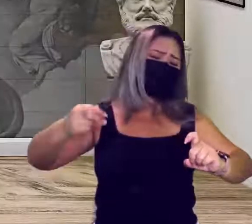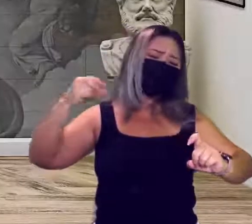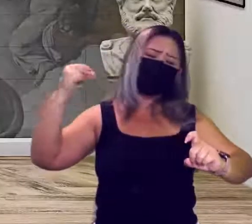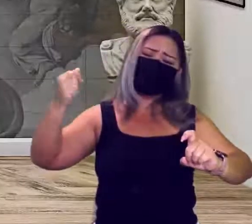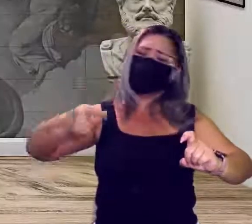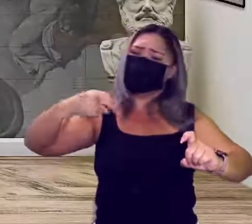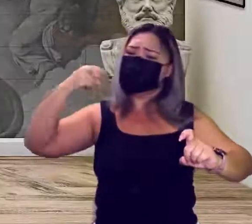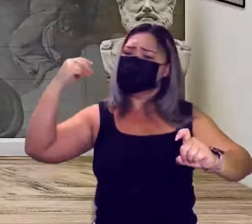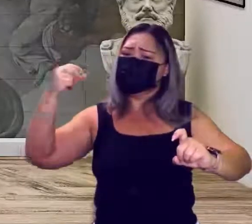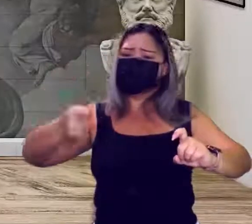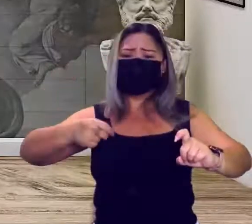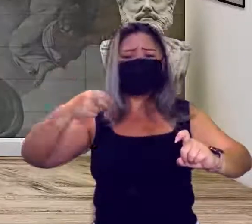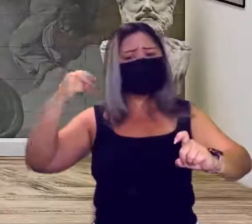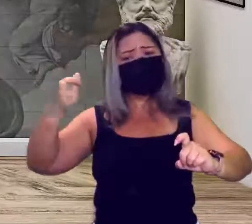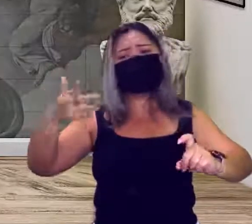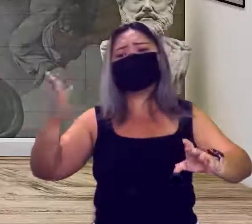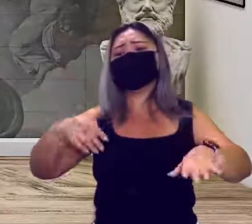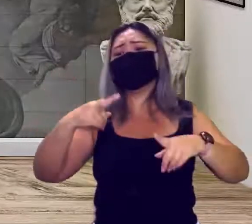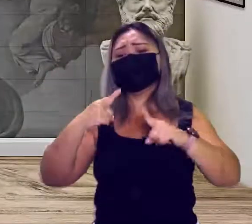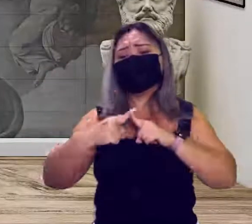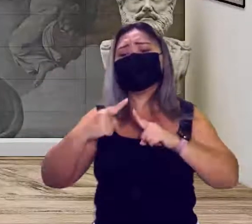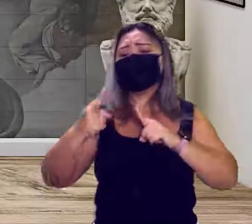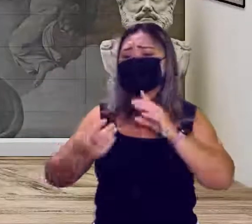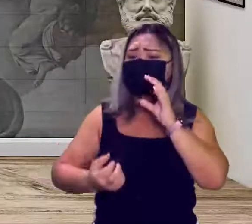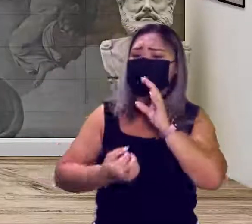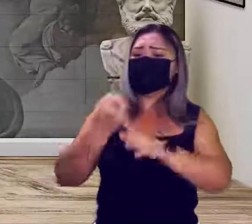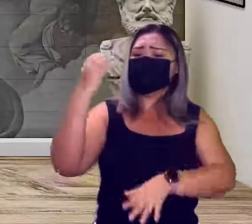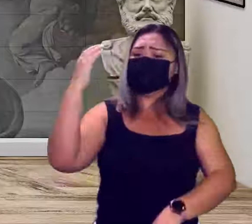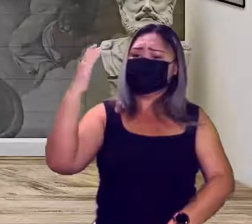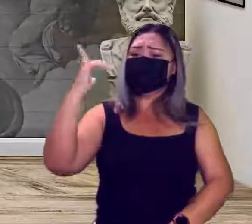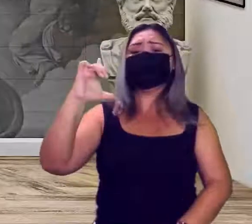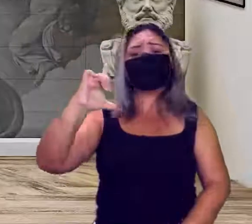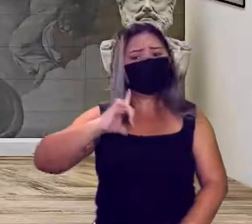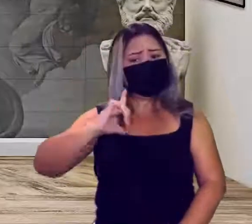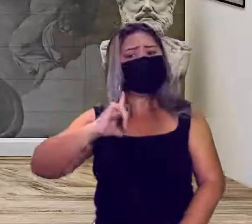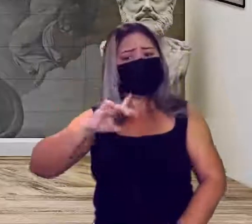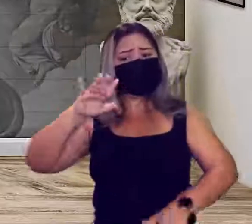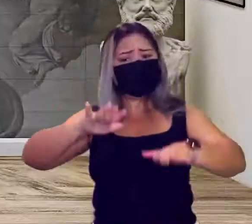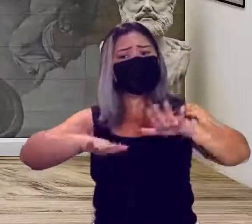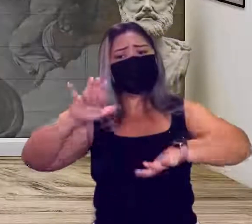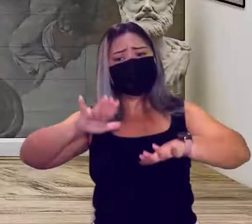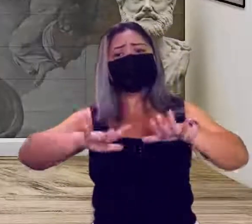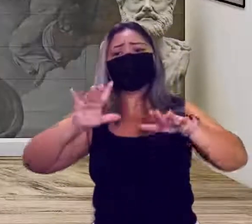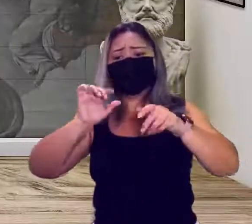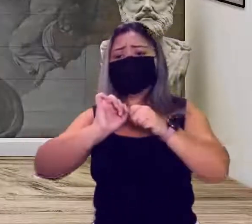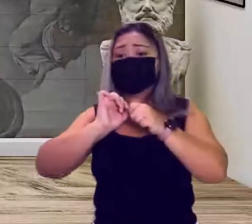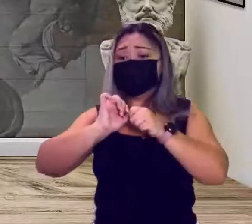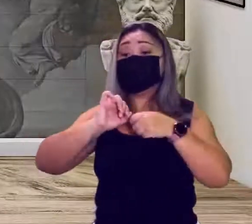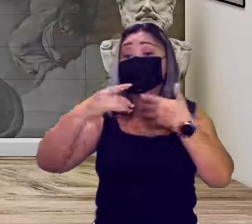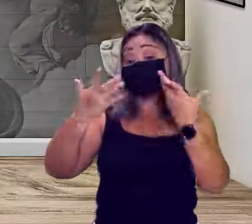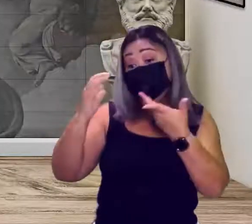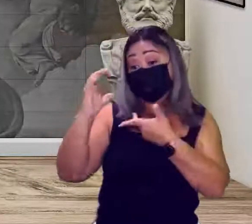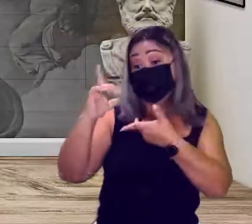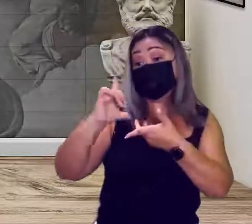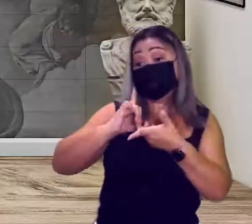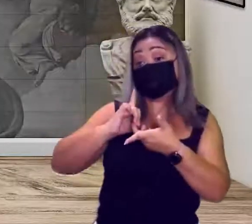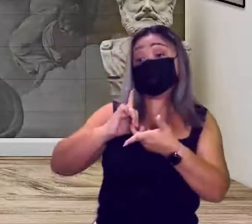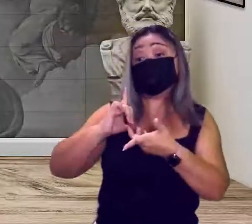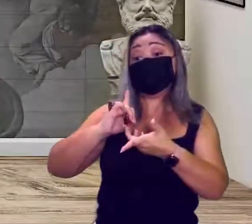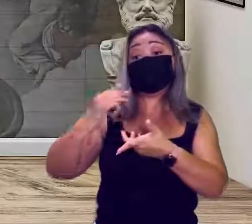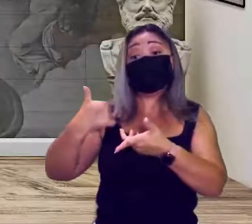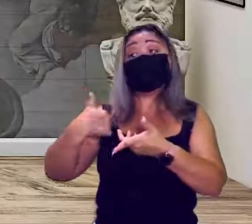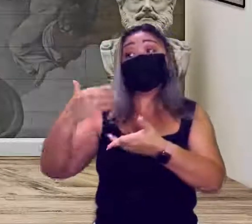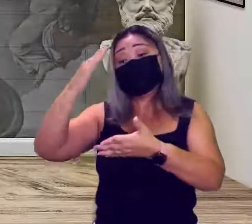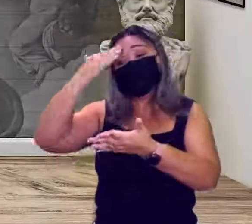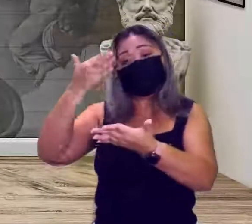anos. Mesmo que o surgimento da ciência ela ainda existe, as pessoas não dão conta desses fatos, não é verdade? Aí lá na frente a